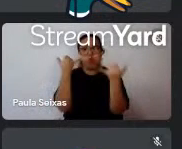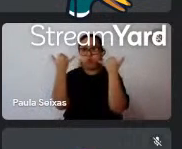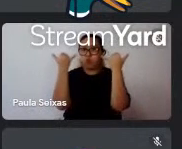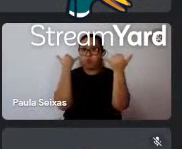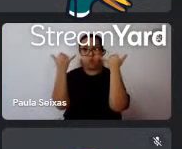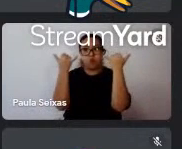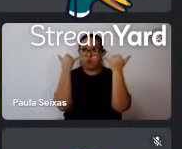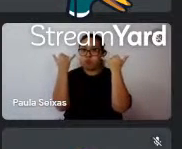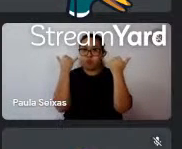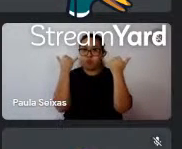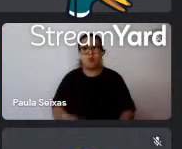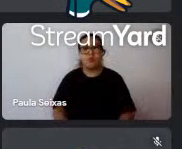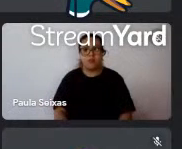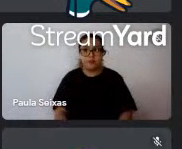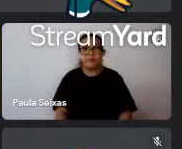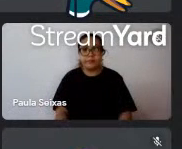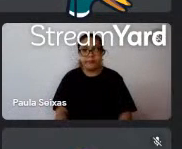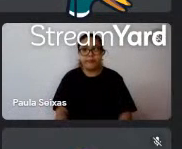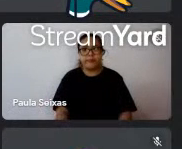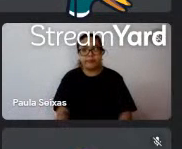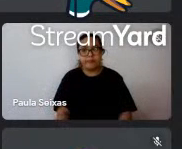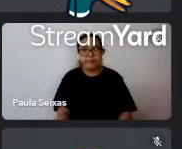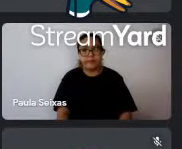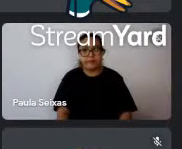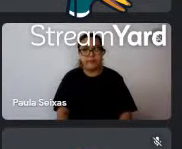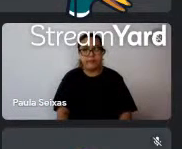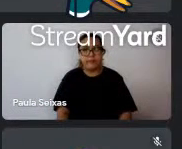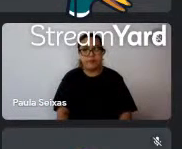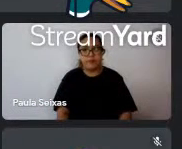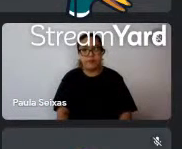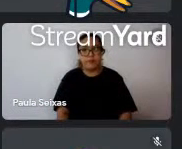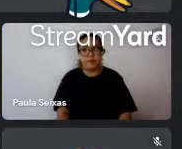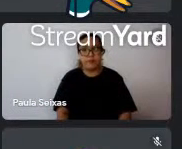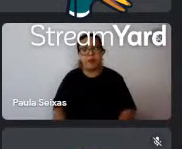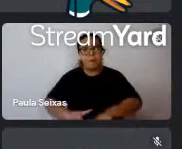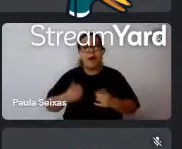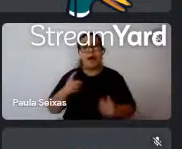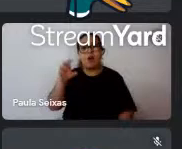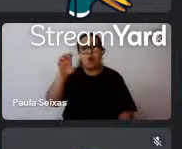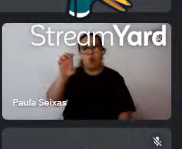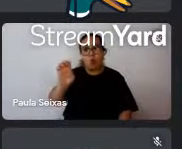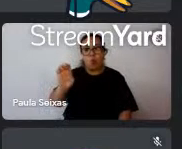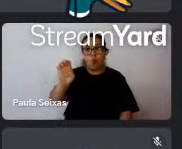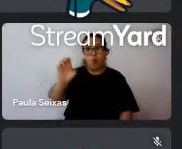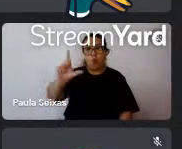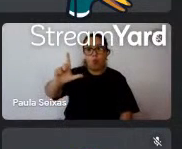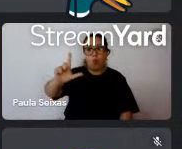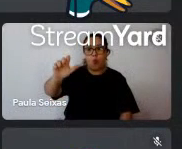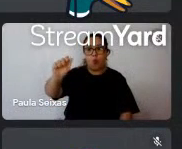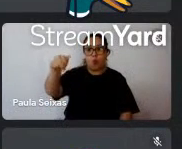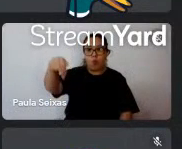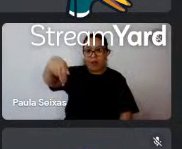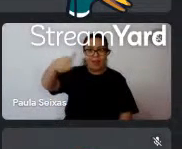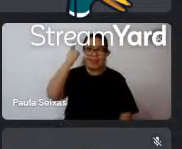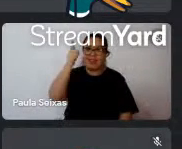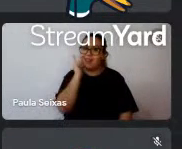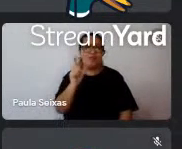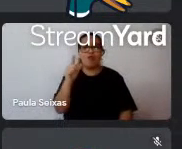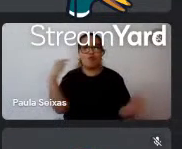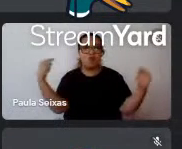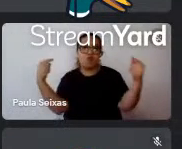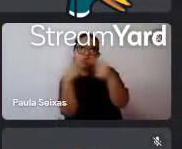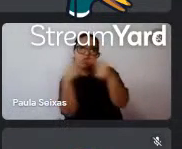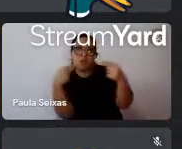conseguiria cruzar, por exemplo, essas três informações aqui. Eu poderia, no máximo, duas, e com algumas restrições.